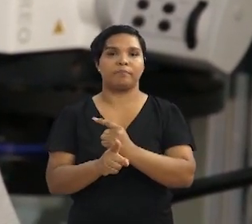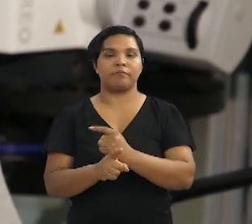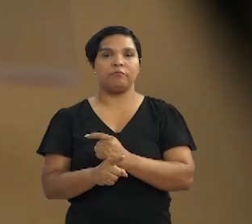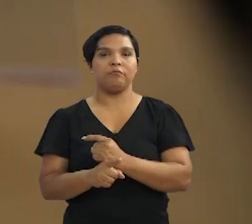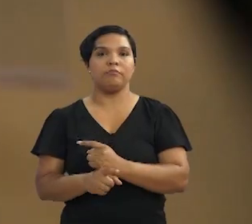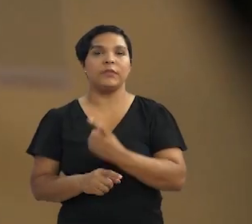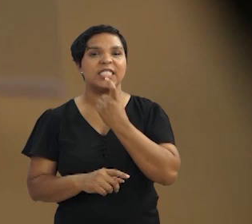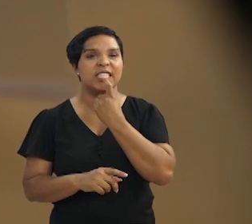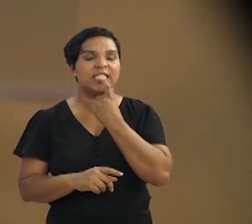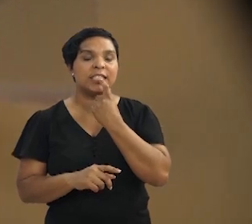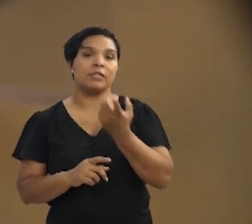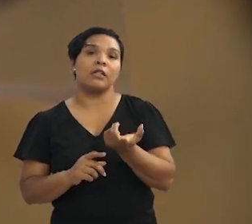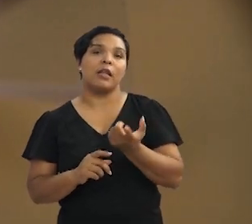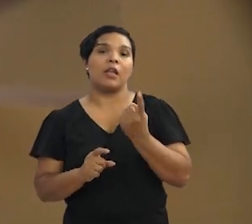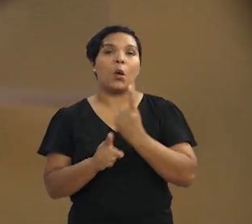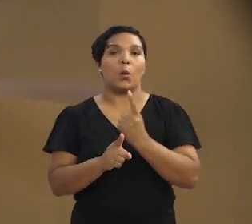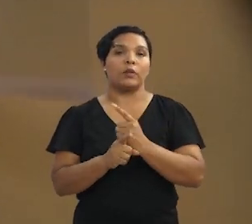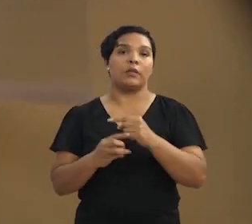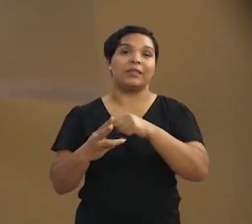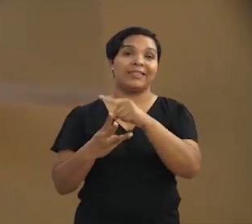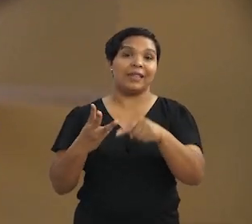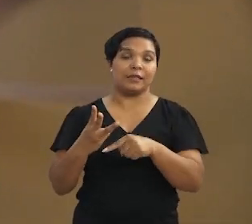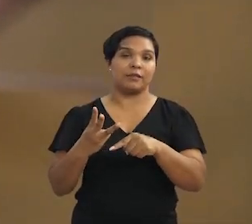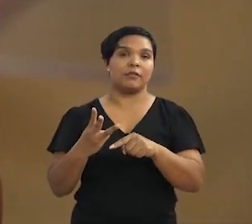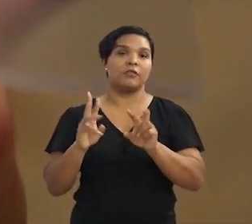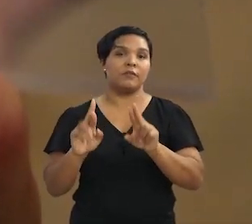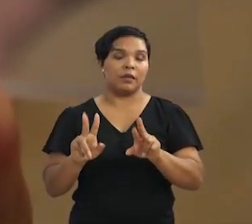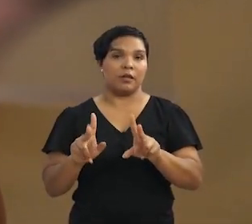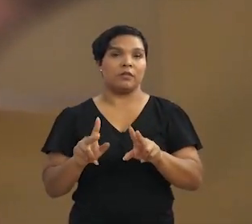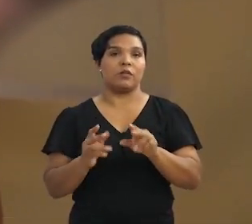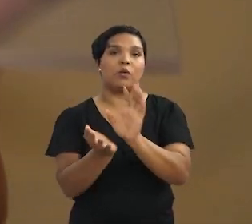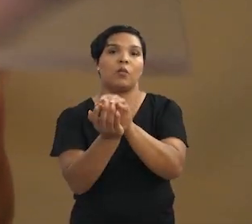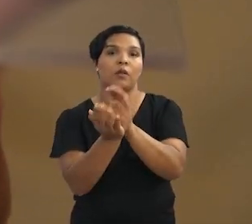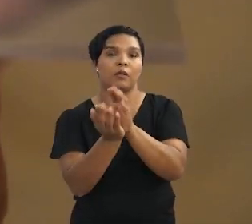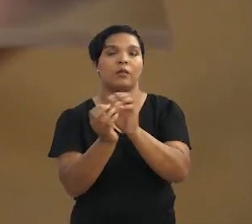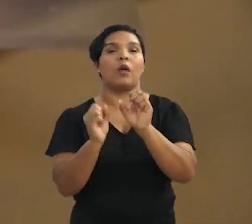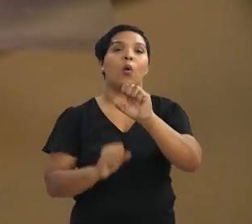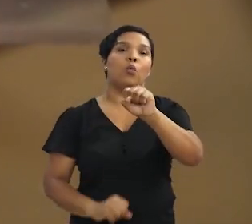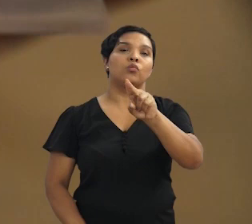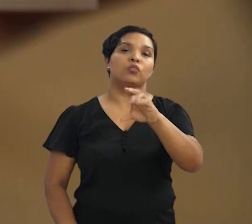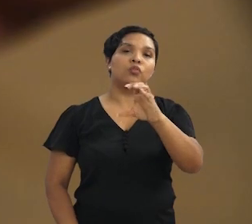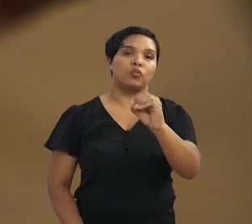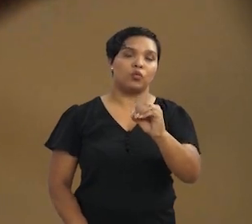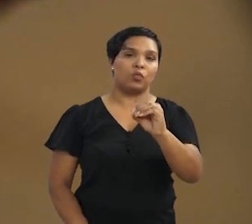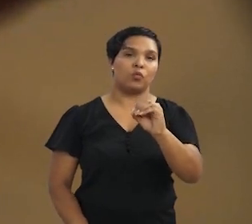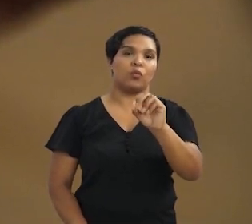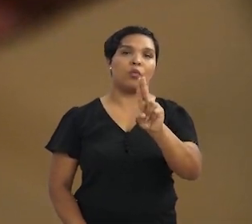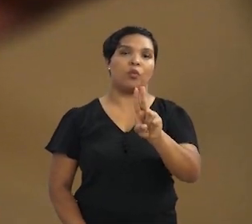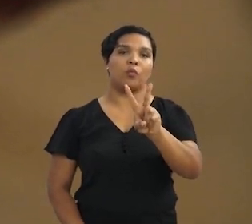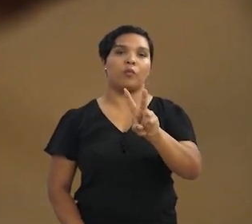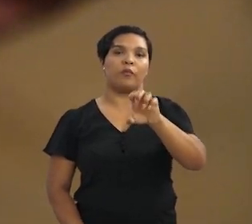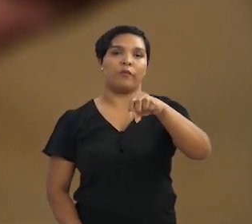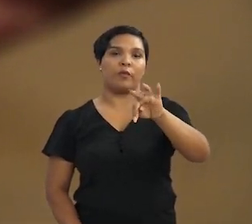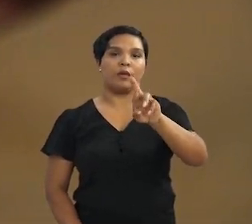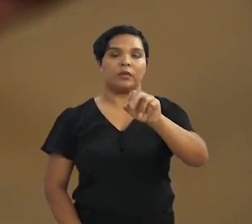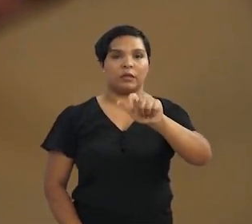né? Essa vértebra de dinossauro ela apresenta 3 características diferentes da vértebra de crocodilo. A primeira é o sulco ventral, né? A gente consegue